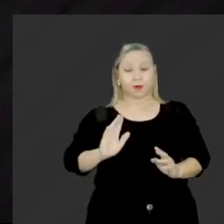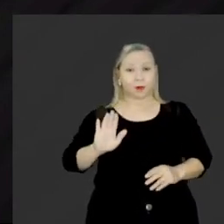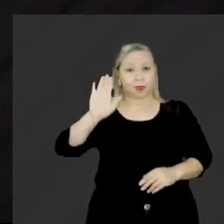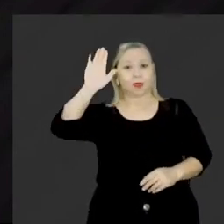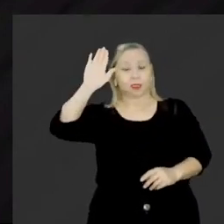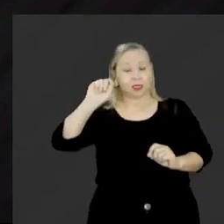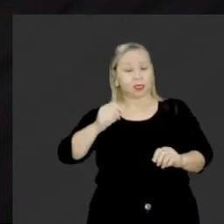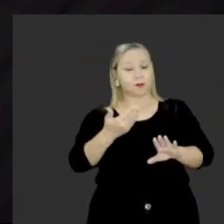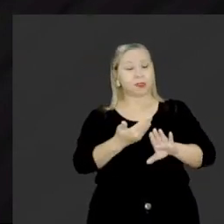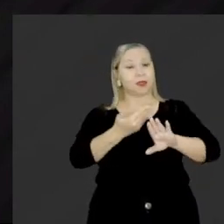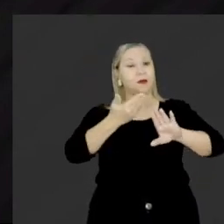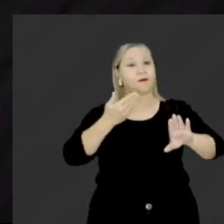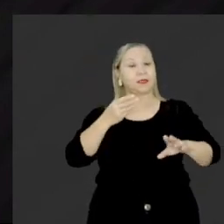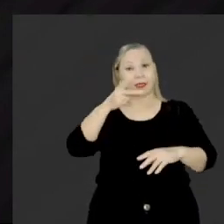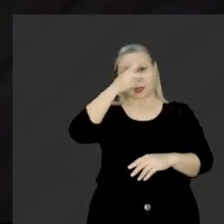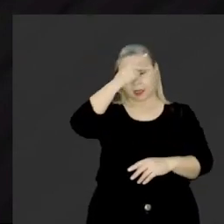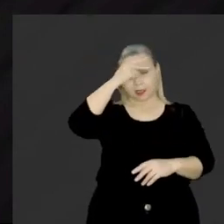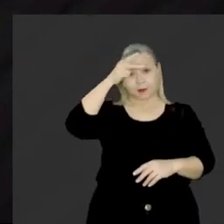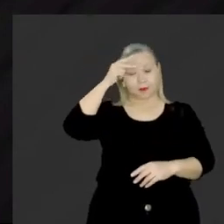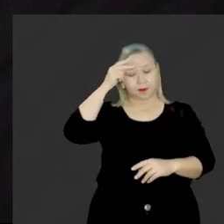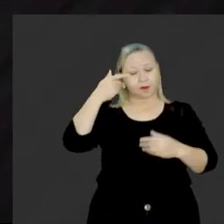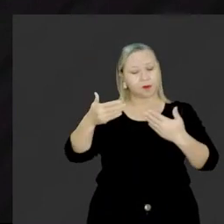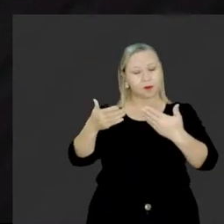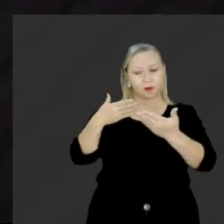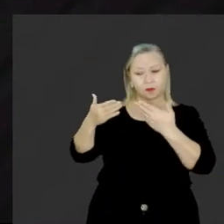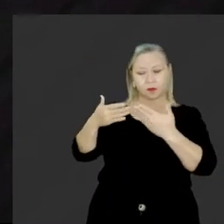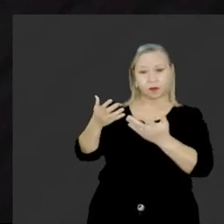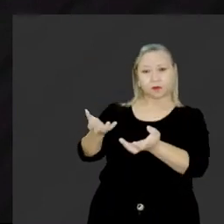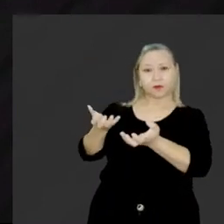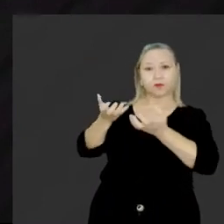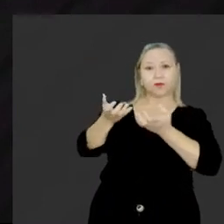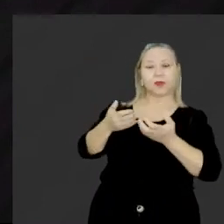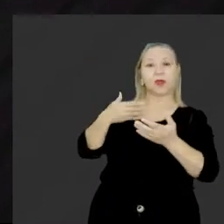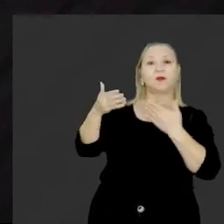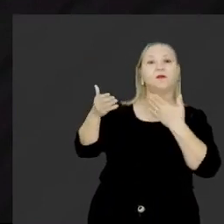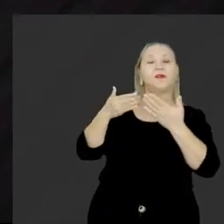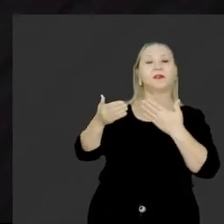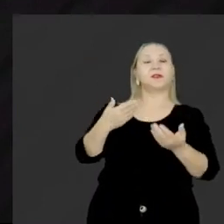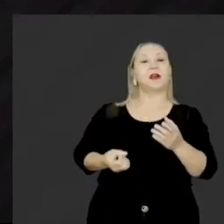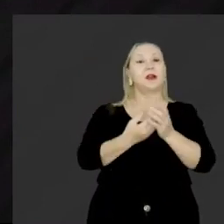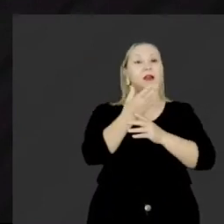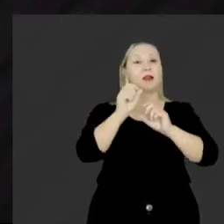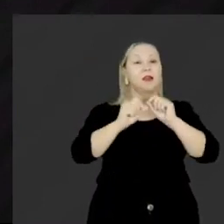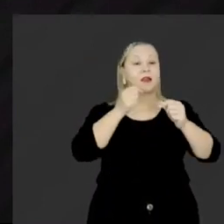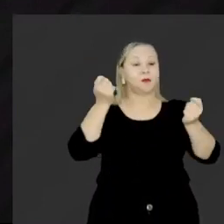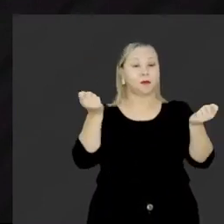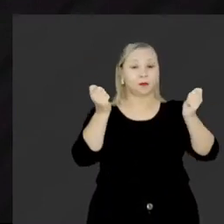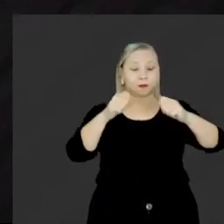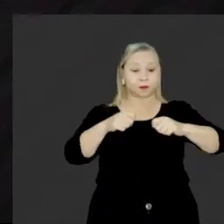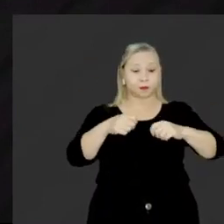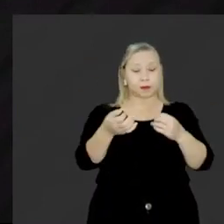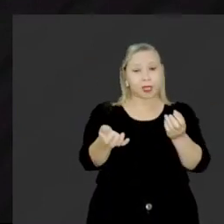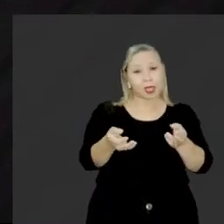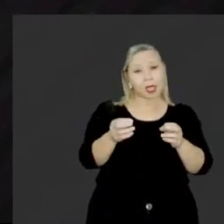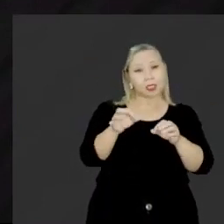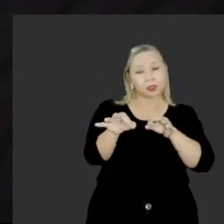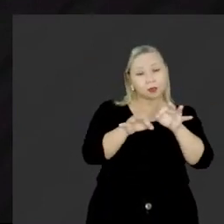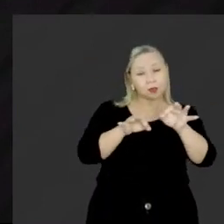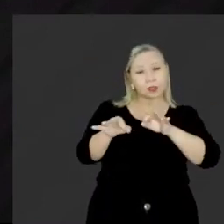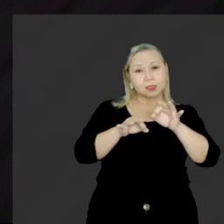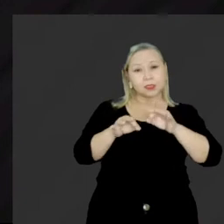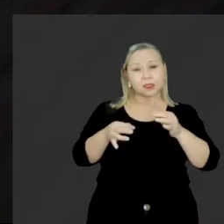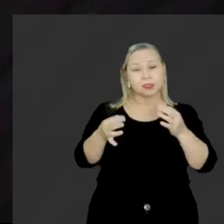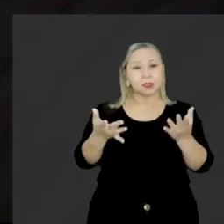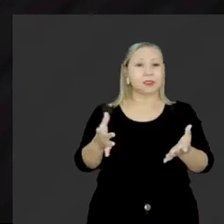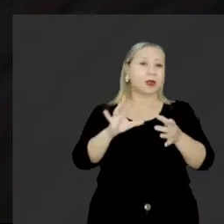PSB possa entrar nessa federação. Se não entrar nessa federação, nós vamos fazer uma coligação e vamos estar juntos